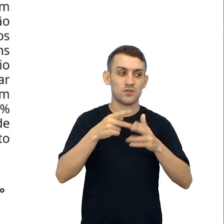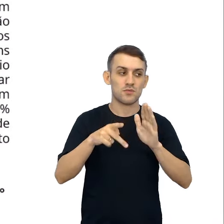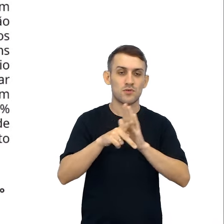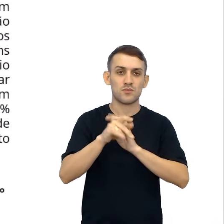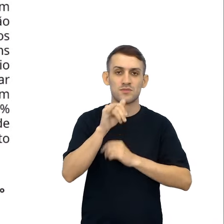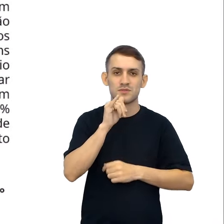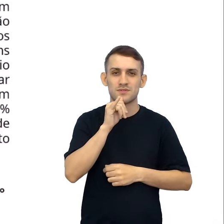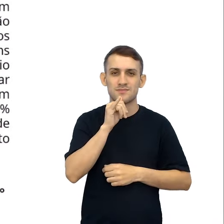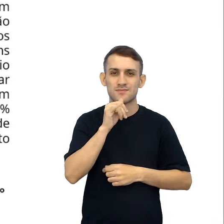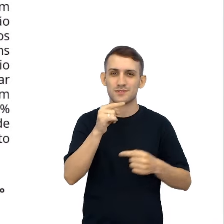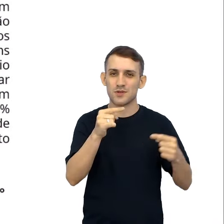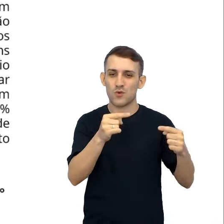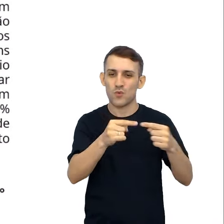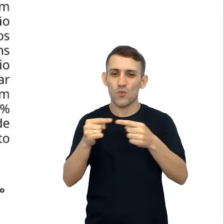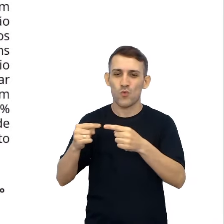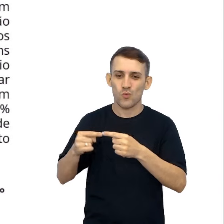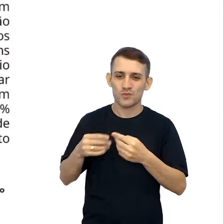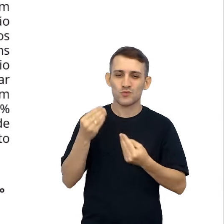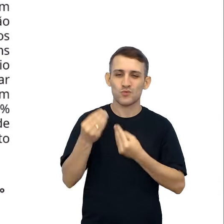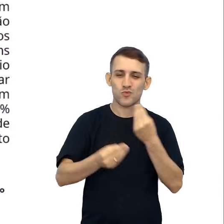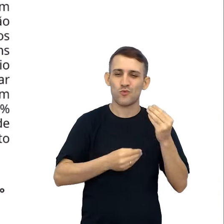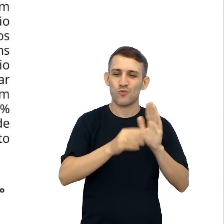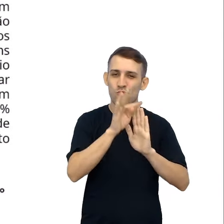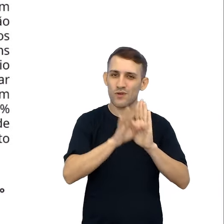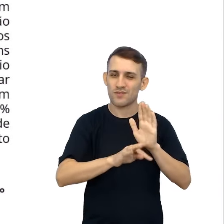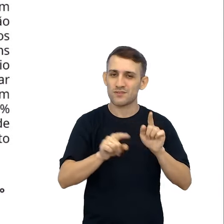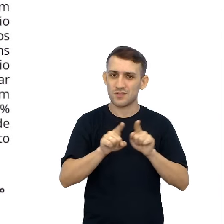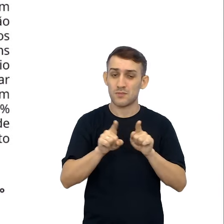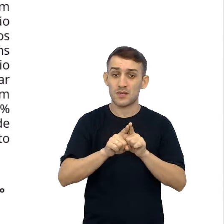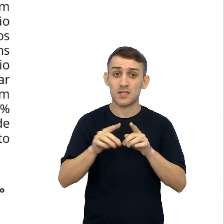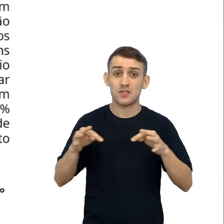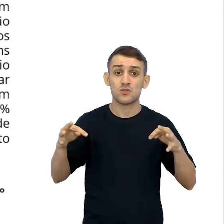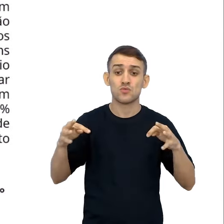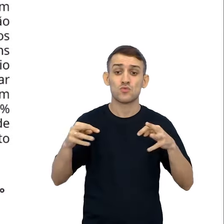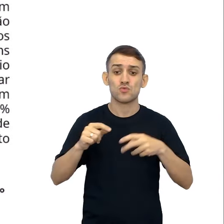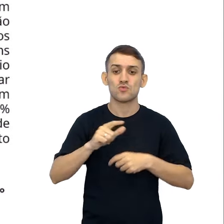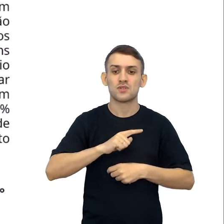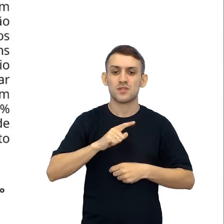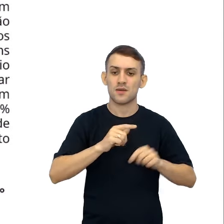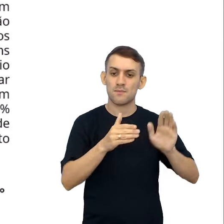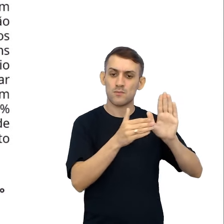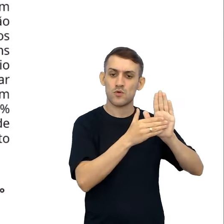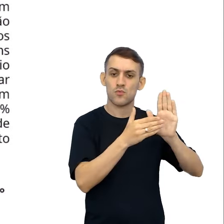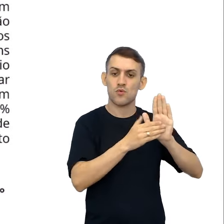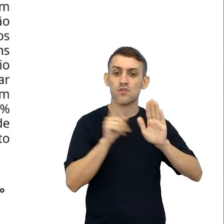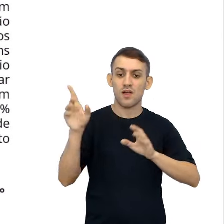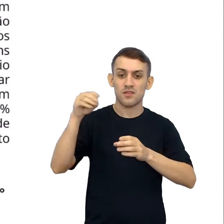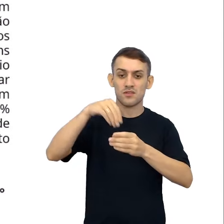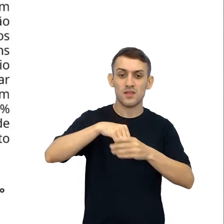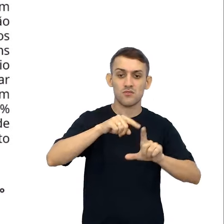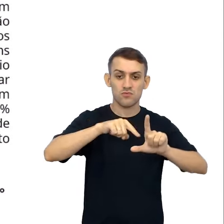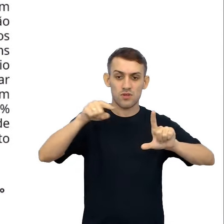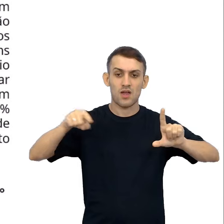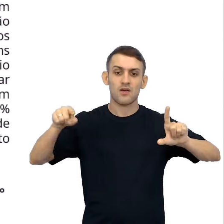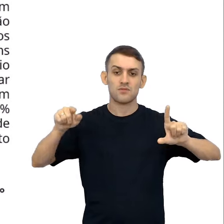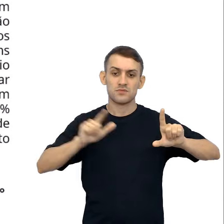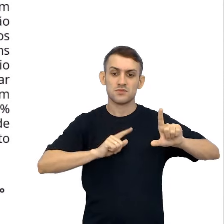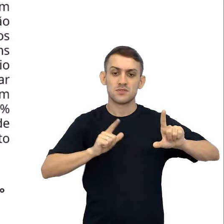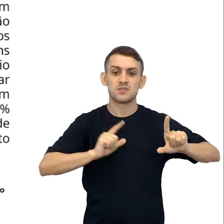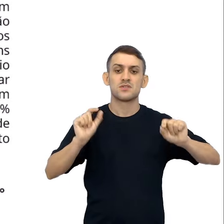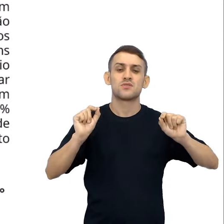coesão e coerência, da formalidade do texto, né? E tudo aquilo que estava proposto naquele gráfico está, de certa